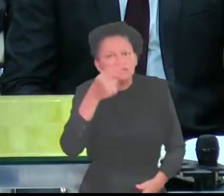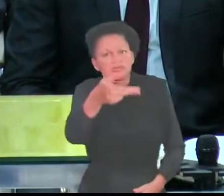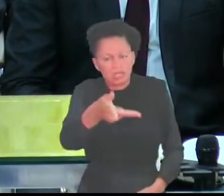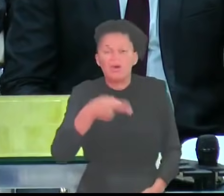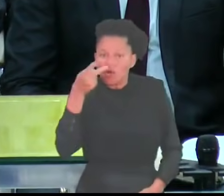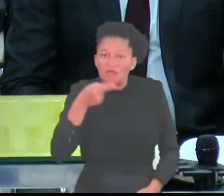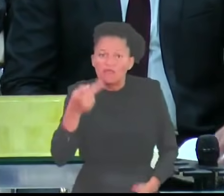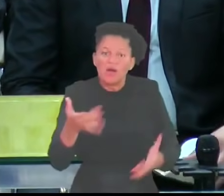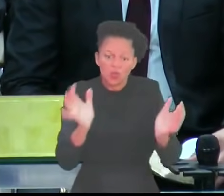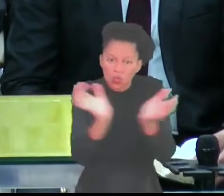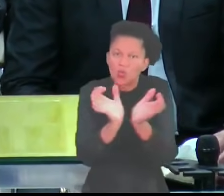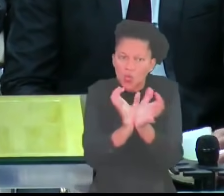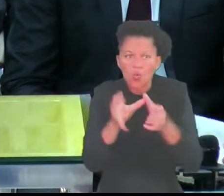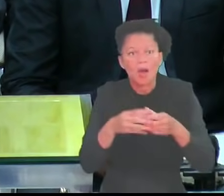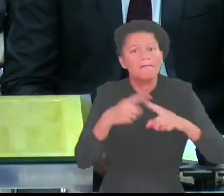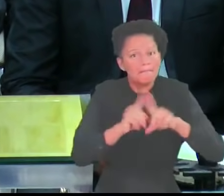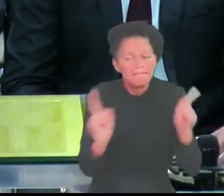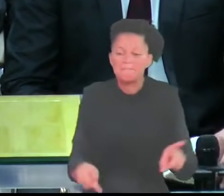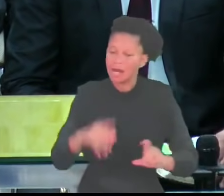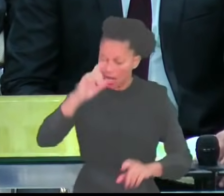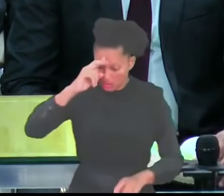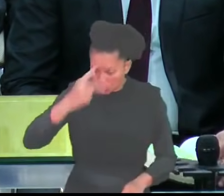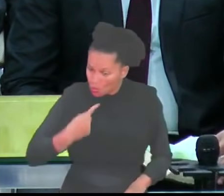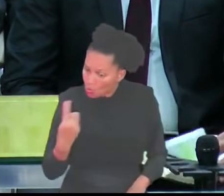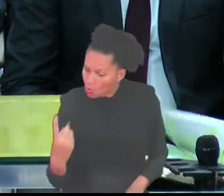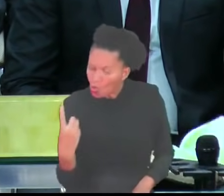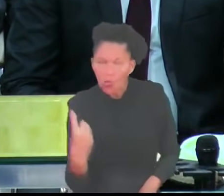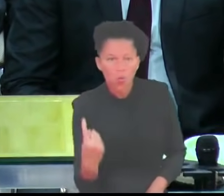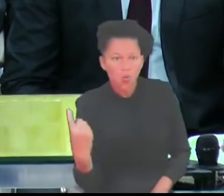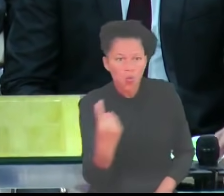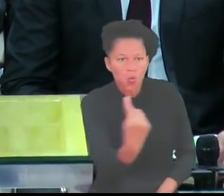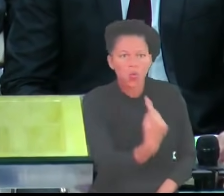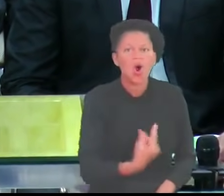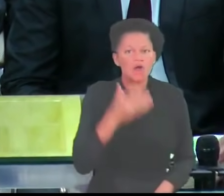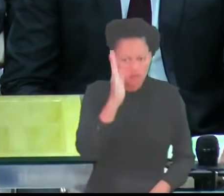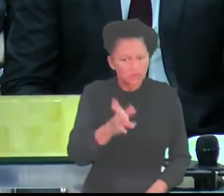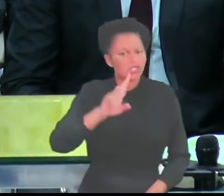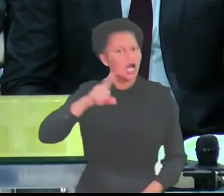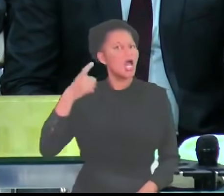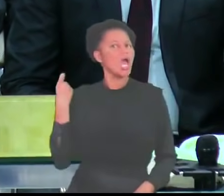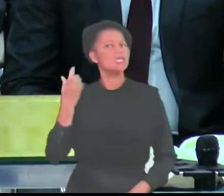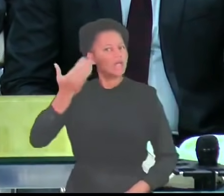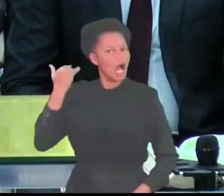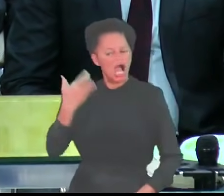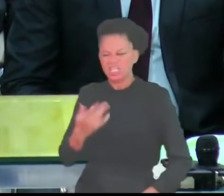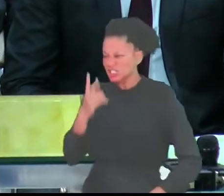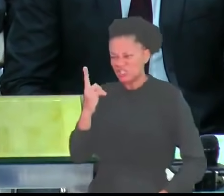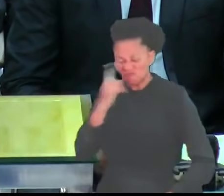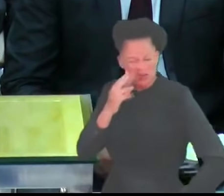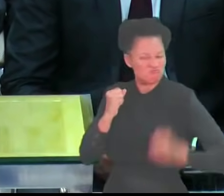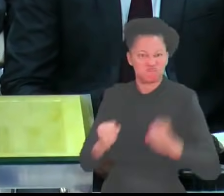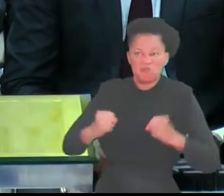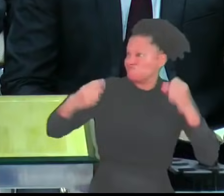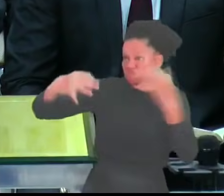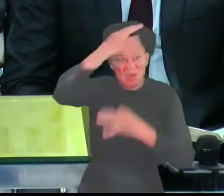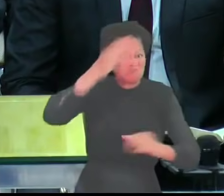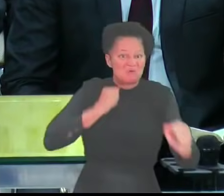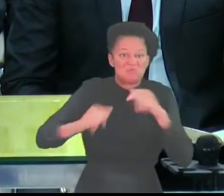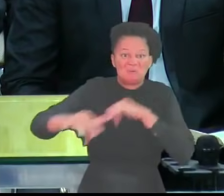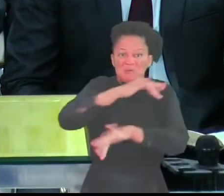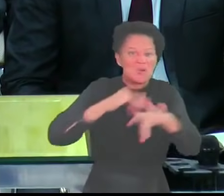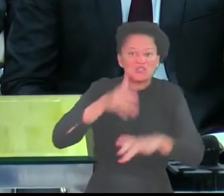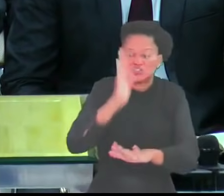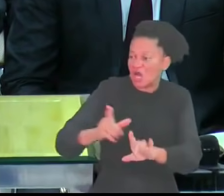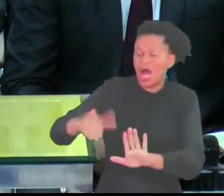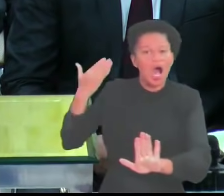estou falando coletivamente, mas individualmente, quem sabe você já foi um crente fervoroso, você já foi um crente cheio do Espírito Santo, você